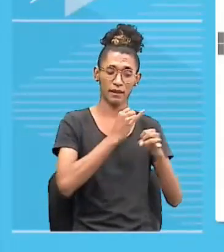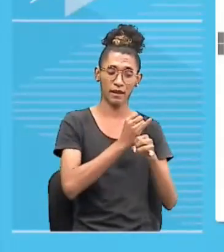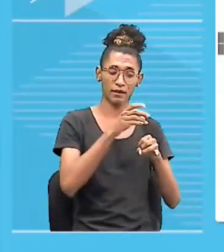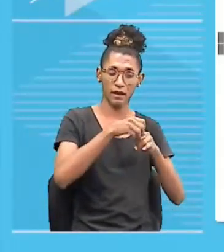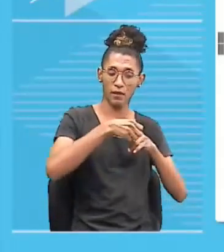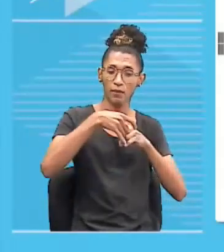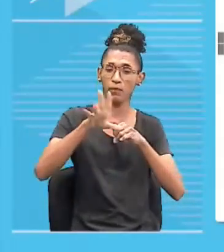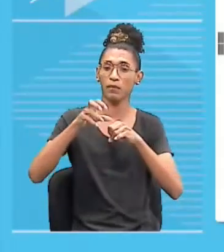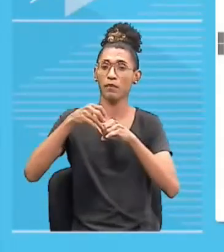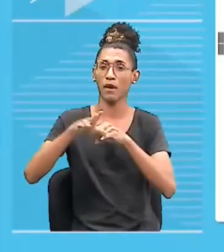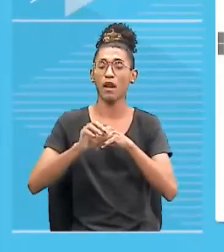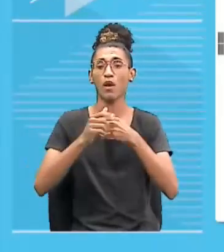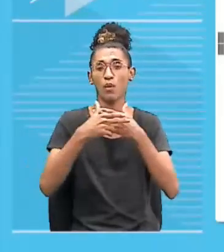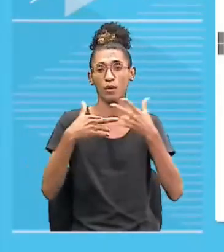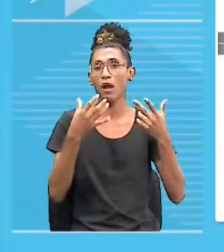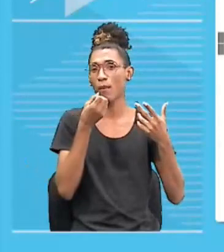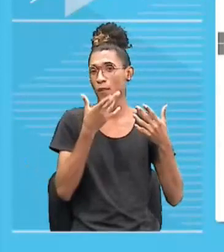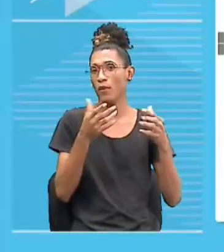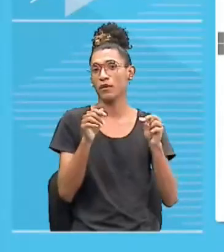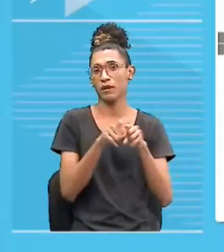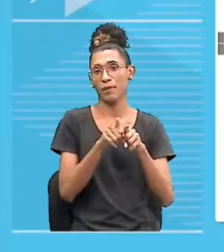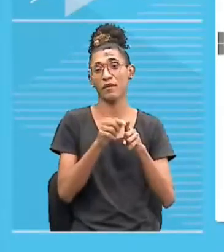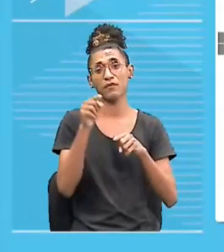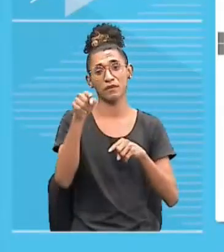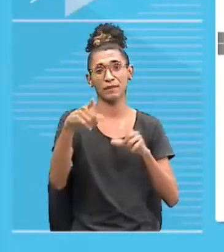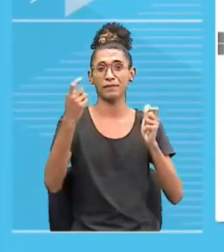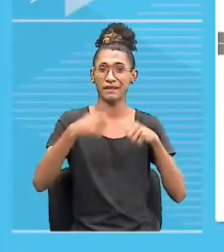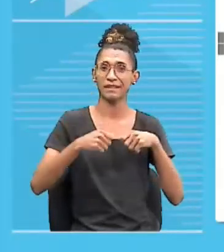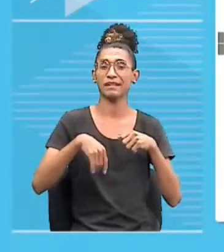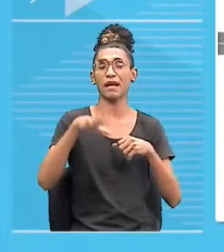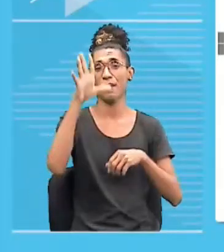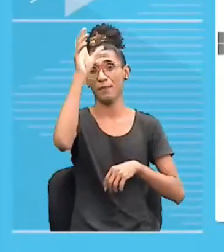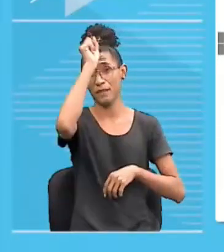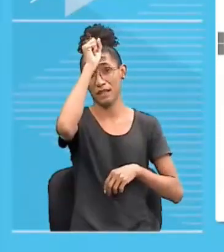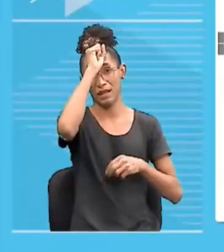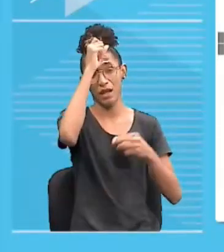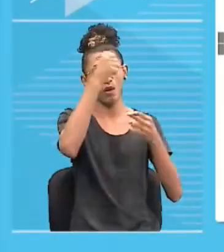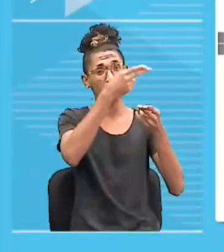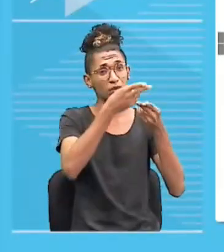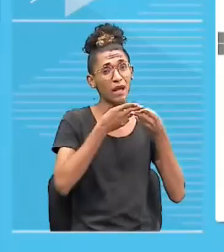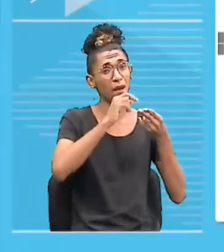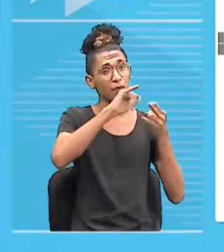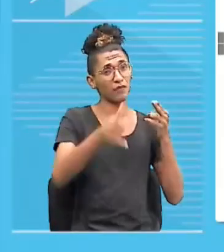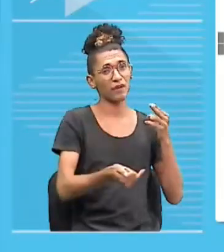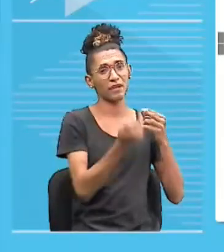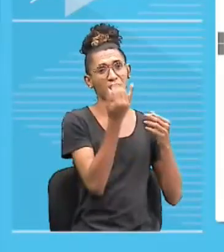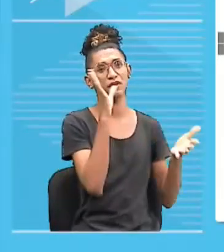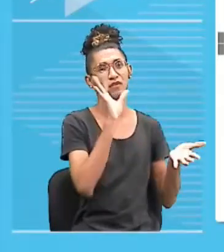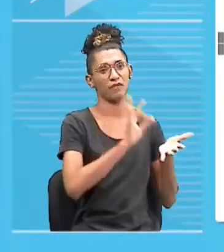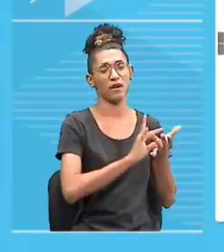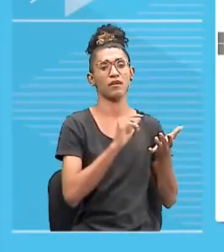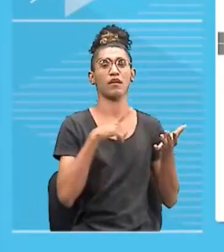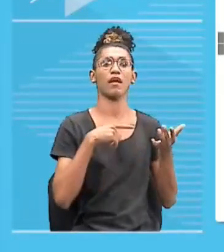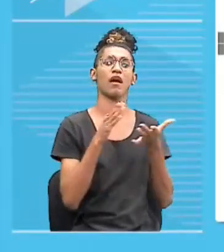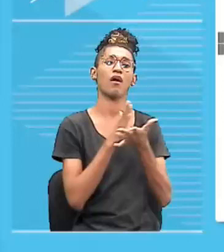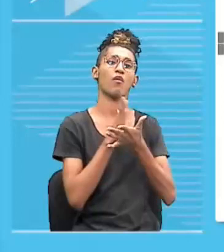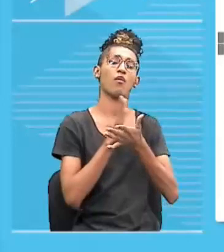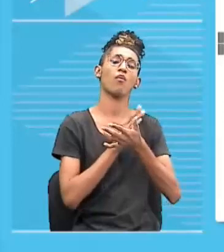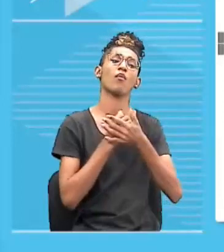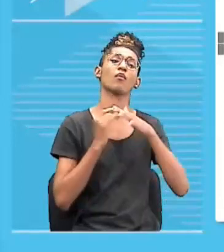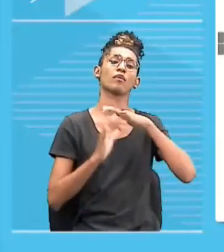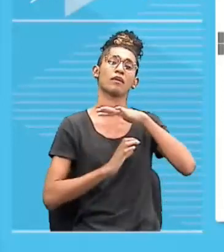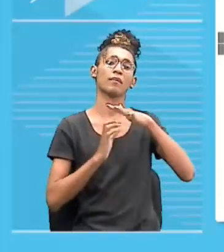muito boas. A gente só precisa saber usar. Tem muitas empresas que fornecem cursos